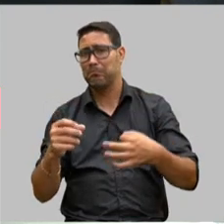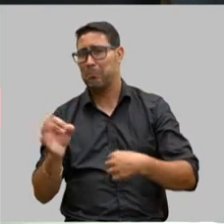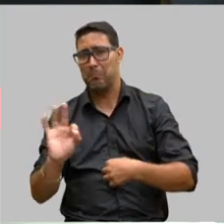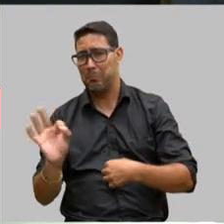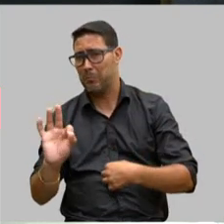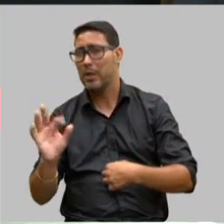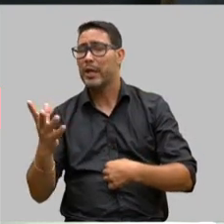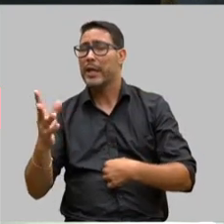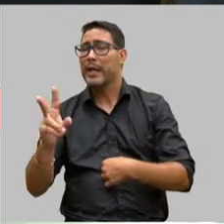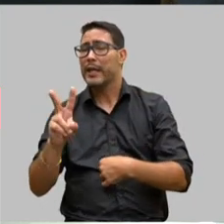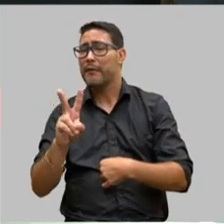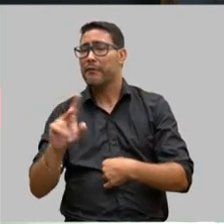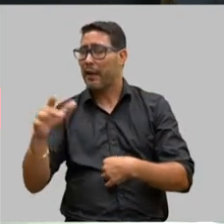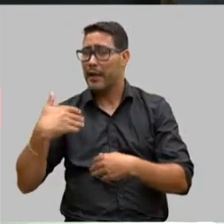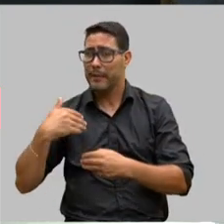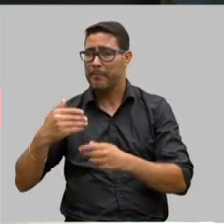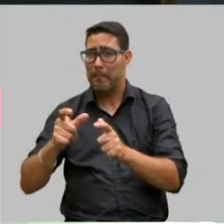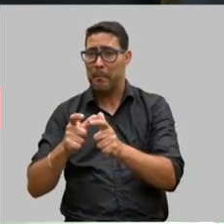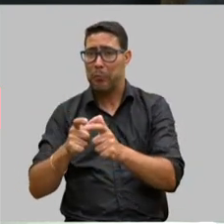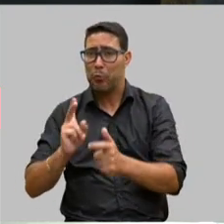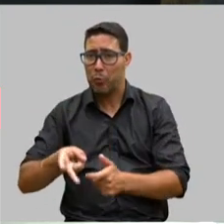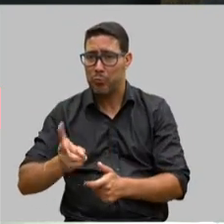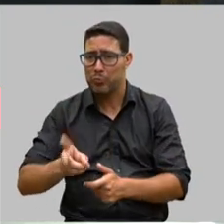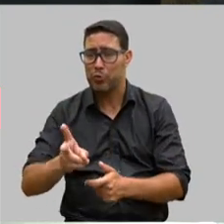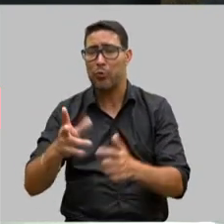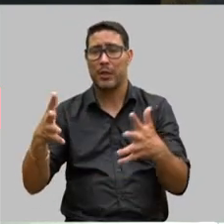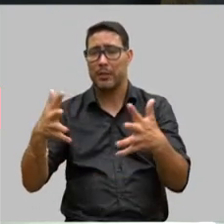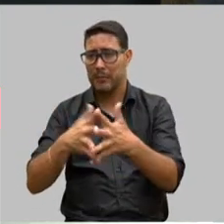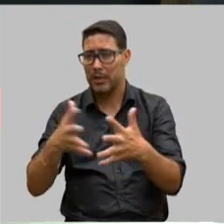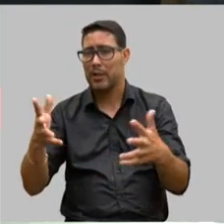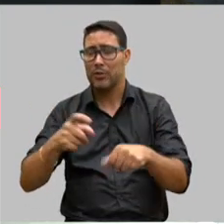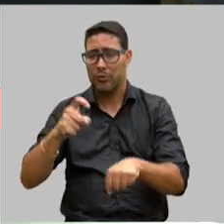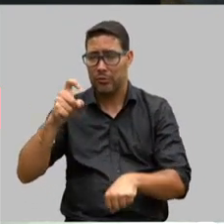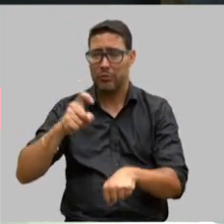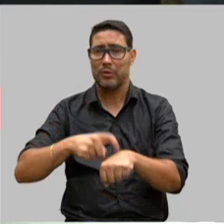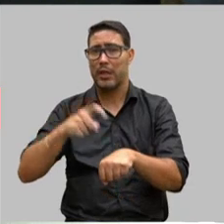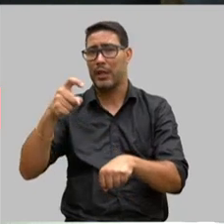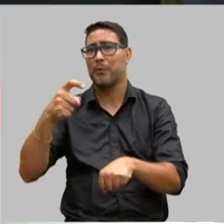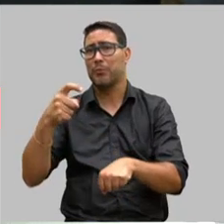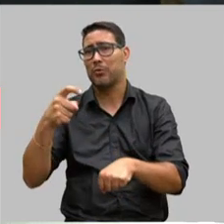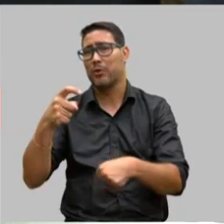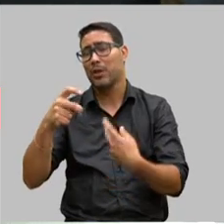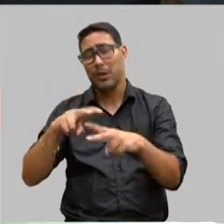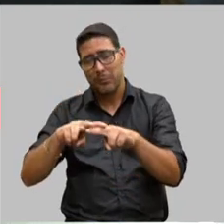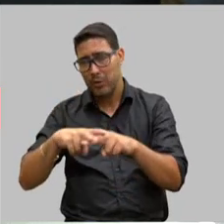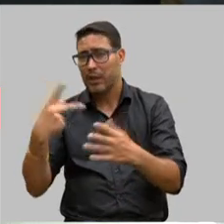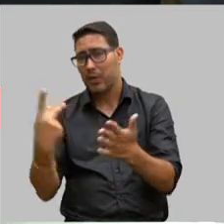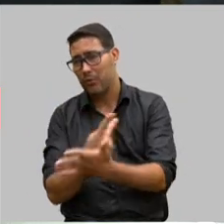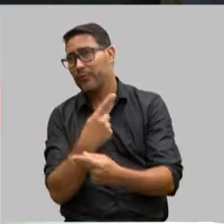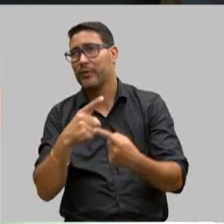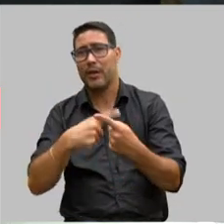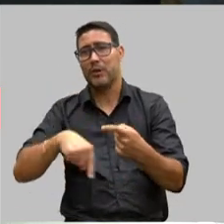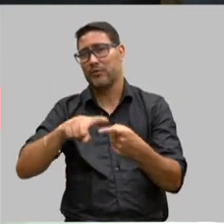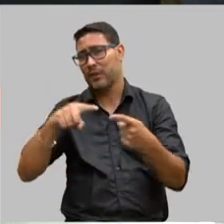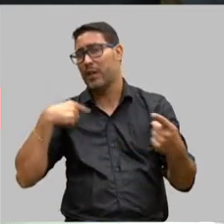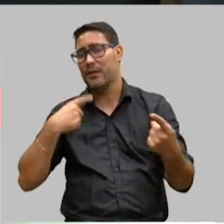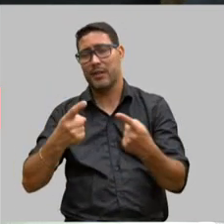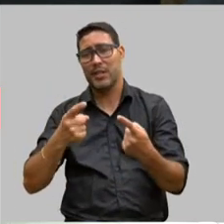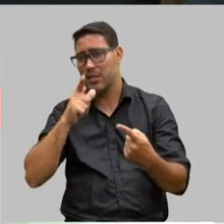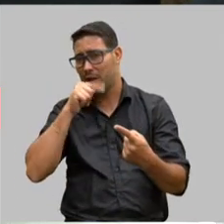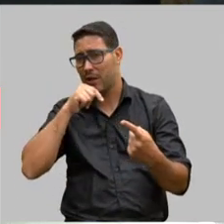uma intensidade maior têm gerado inundações, geadas, seca, granizo, ondas de